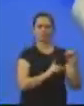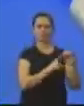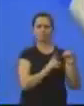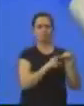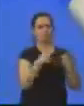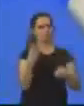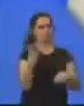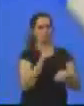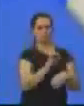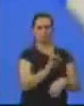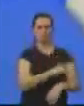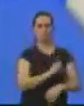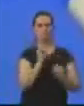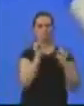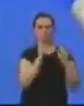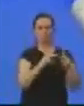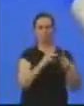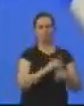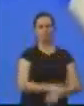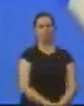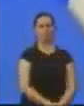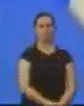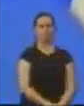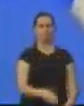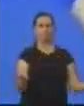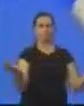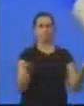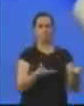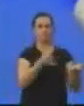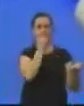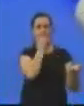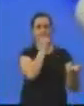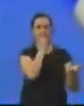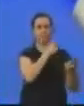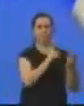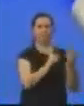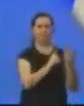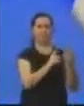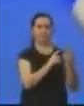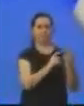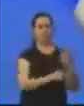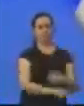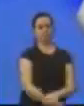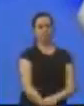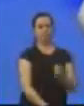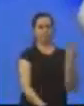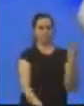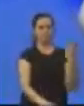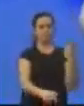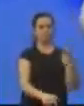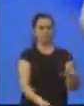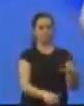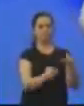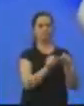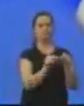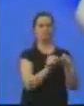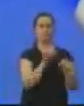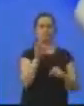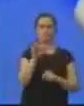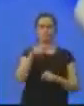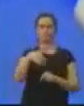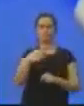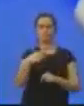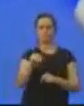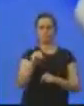3. Tá claro? Bom, vamos lá. Exemplo 3. O que acontece no exemplo 3? De novo, eu tenho uma função